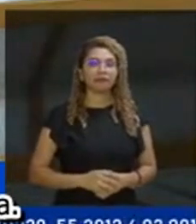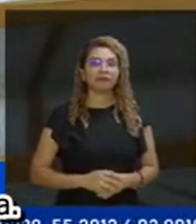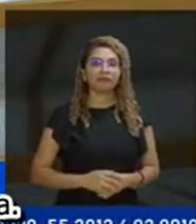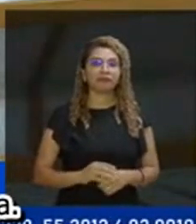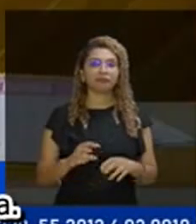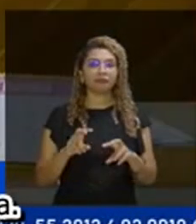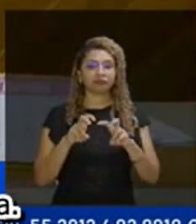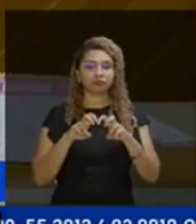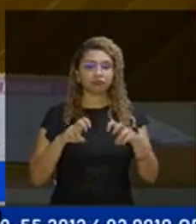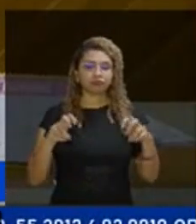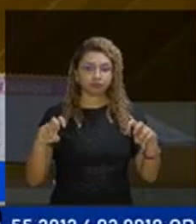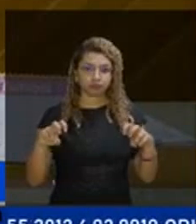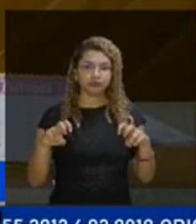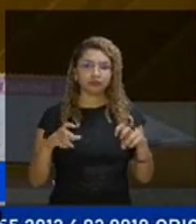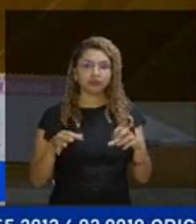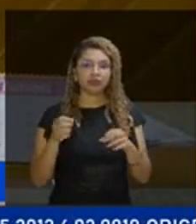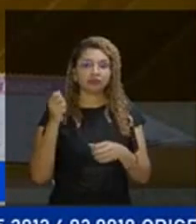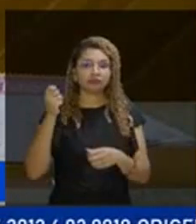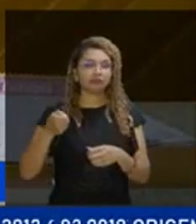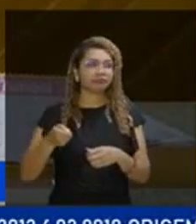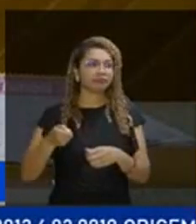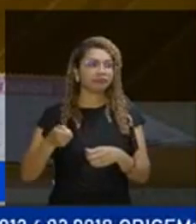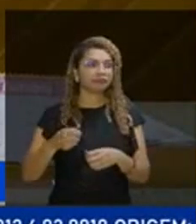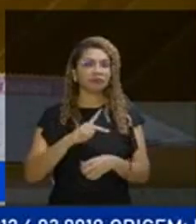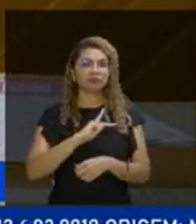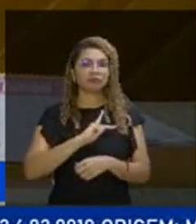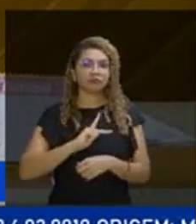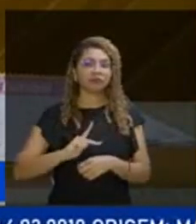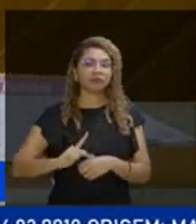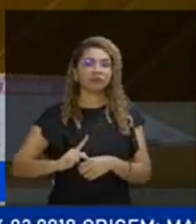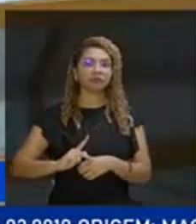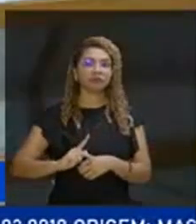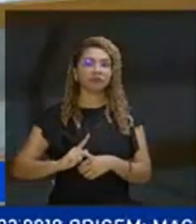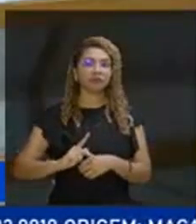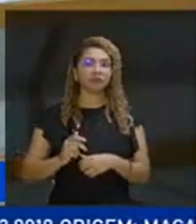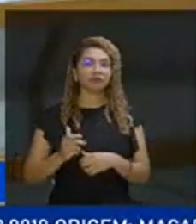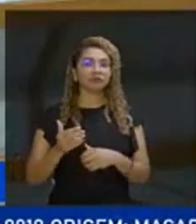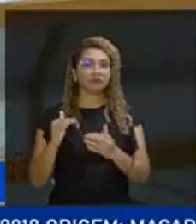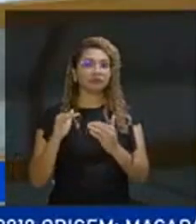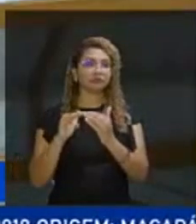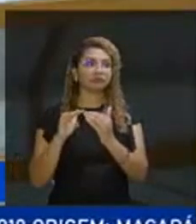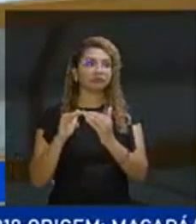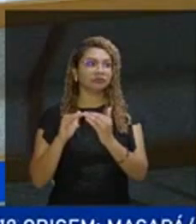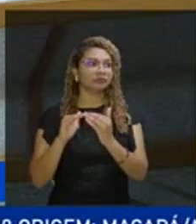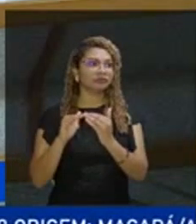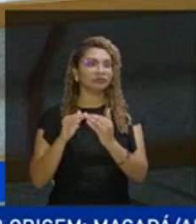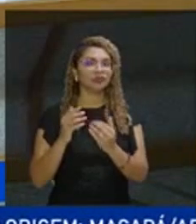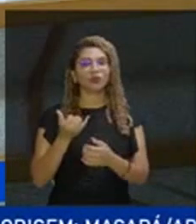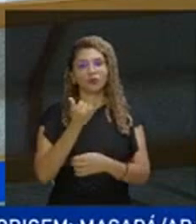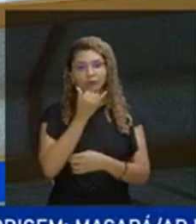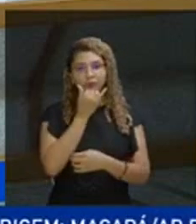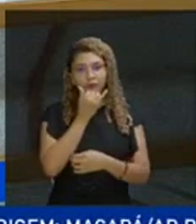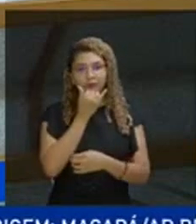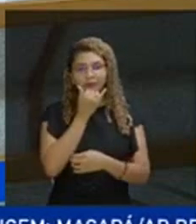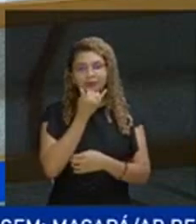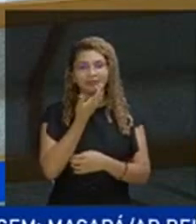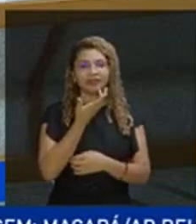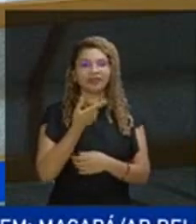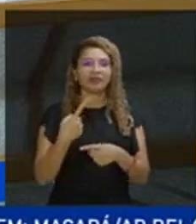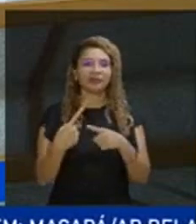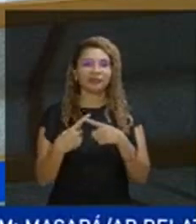Decisão. Tribunal Regional Eleitoral do Votou Amapá. eu, presidente. Oi? Eu acompanho. Ah, desculpa, é porque eu